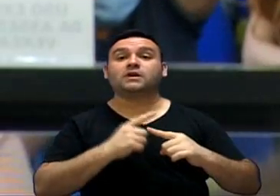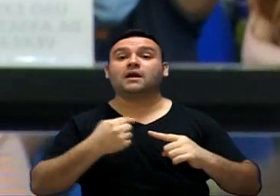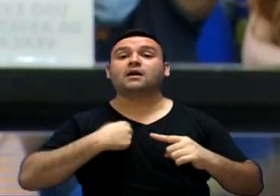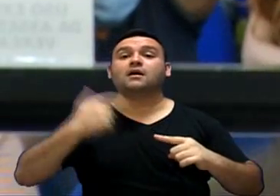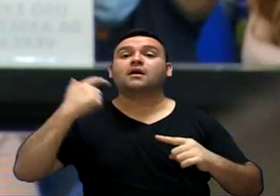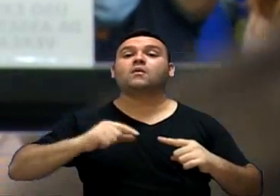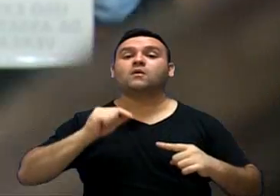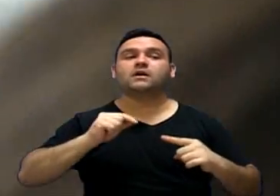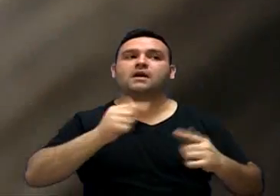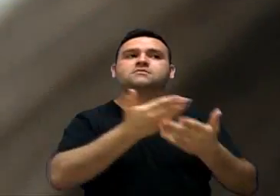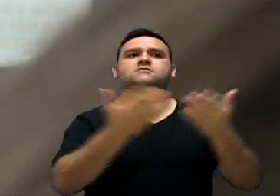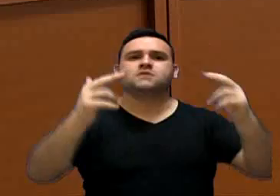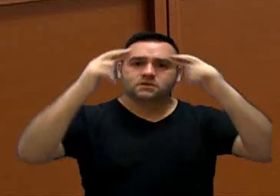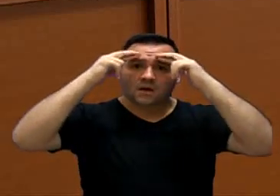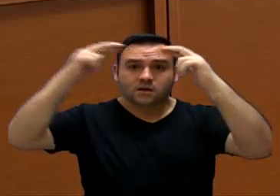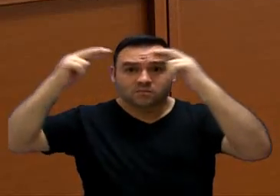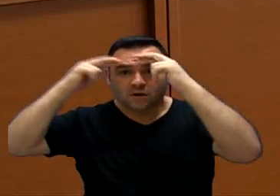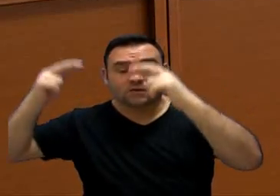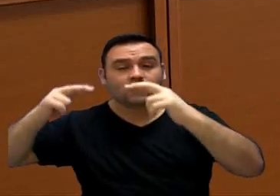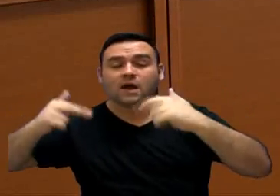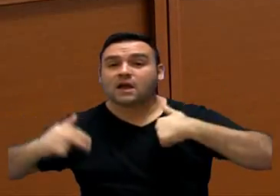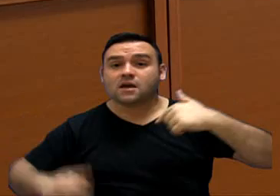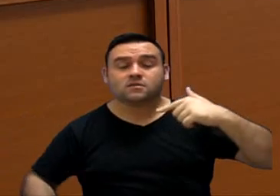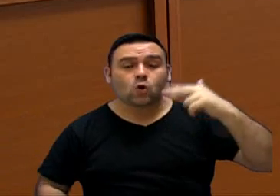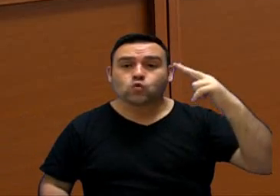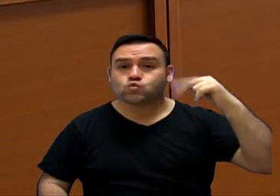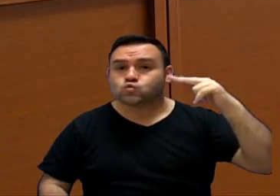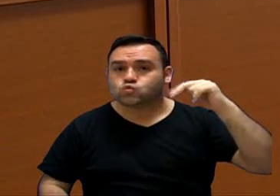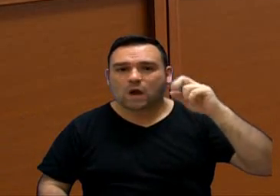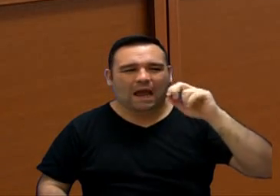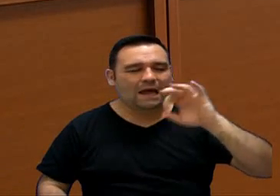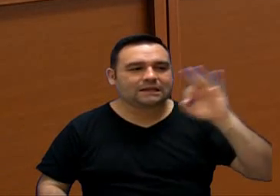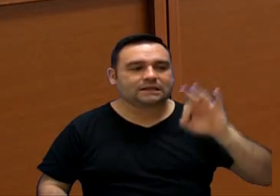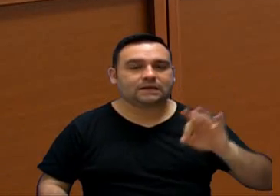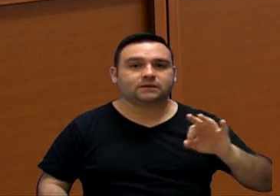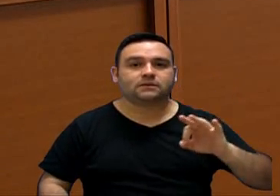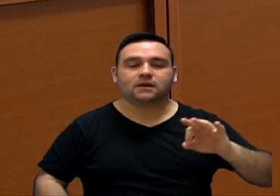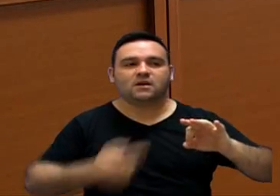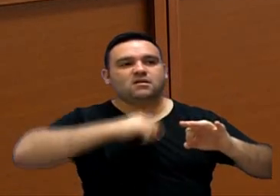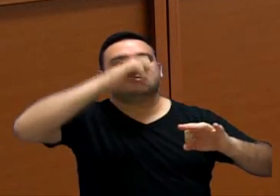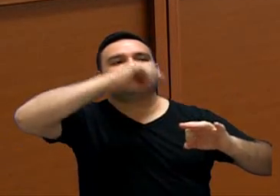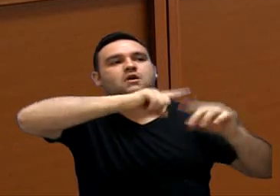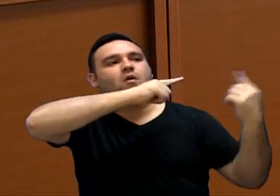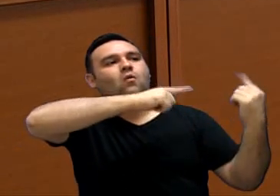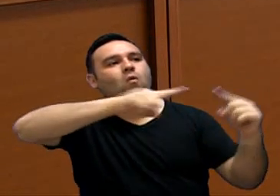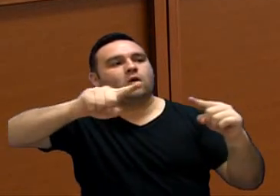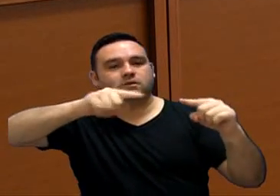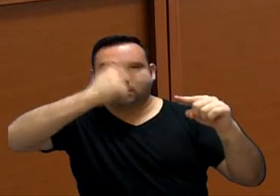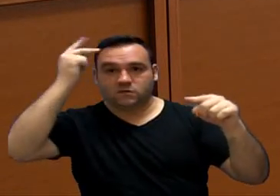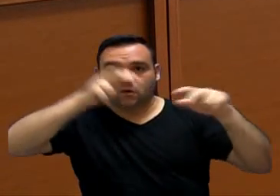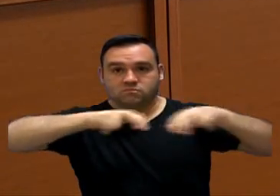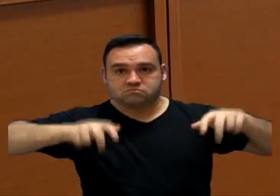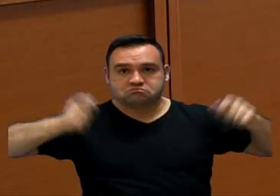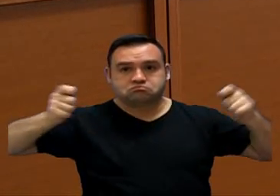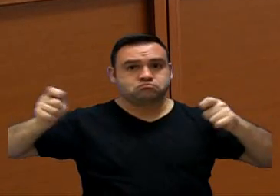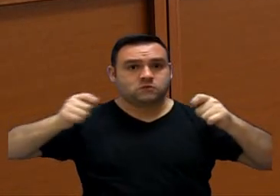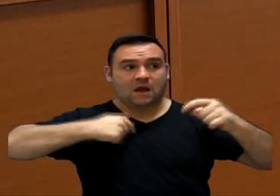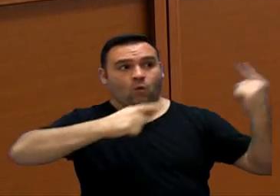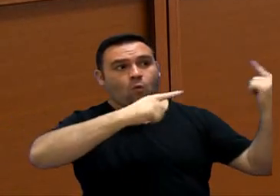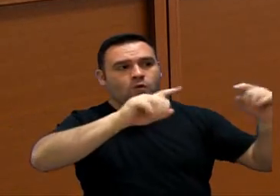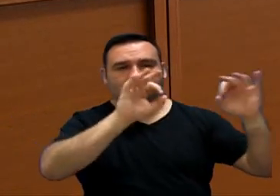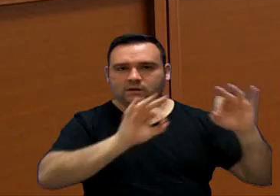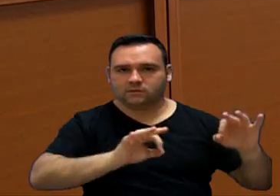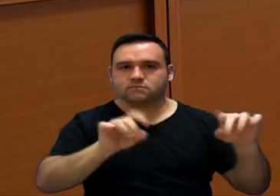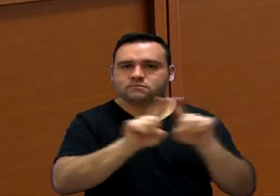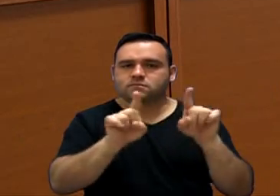estou aqui respeitando. Em momento algum, senhor presidente, eu fui desrespeitosa com alguém que está na plateia. E se as